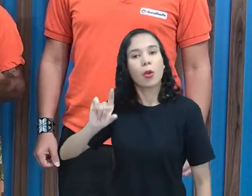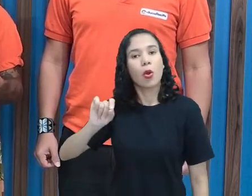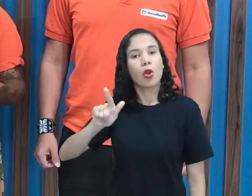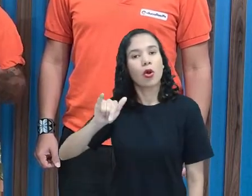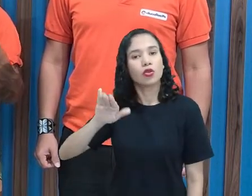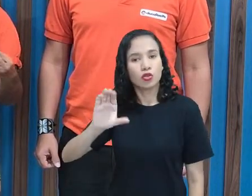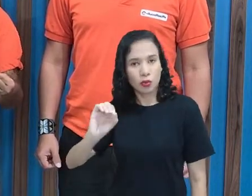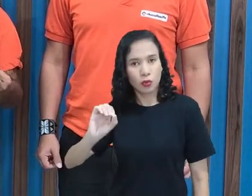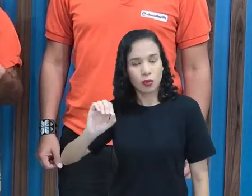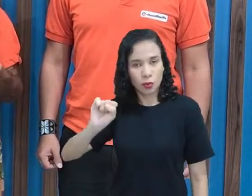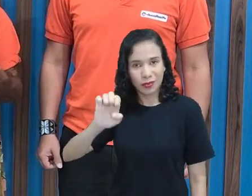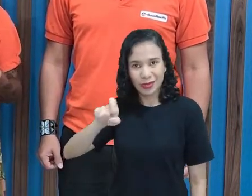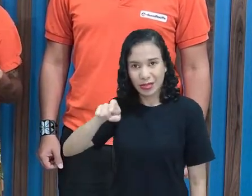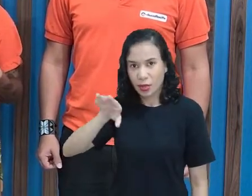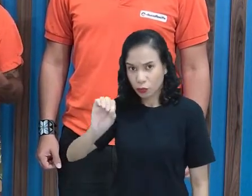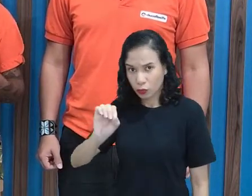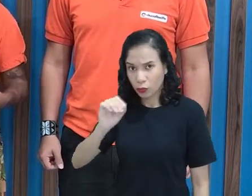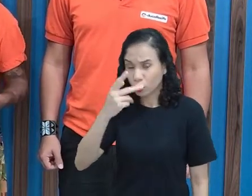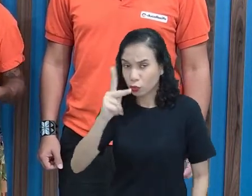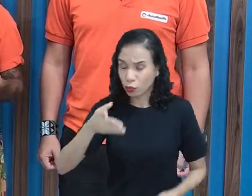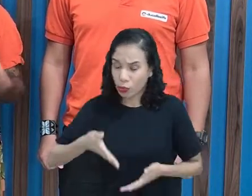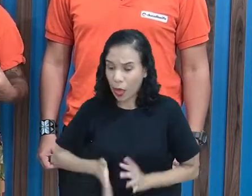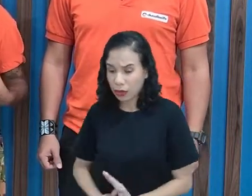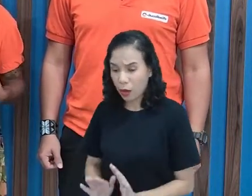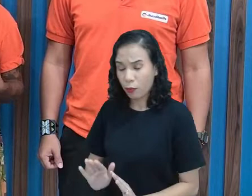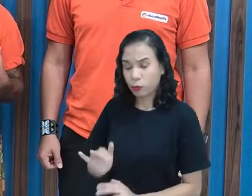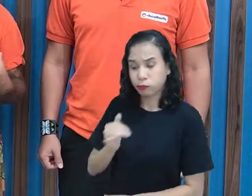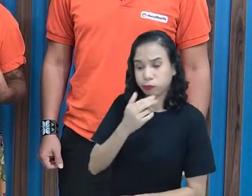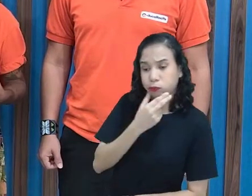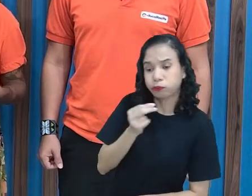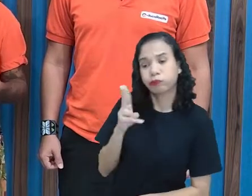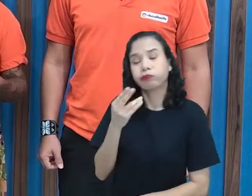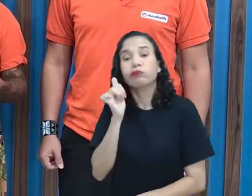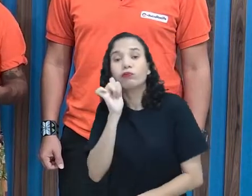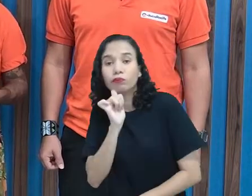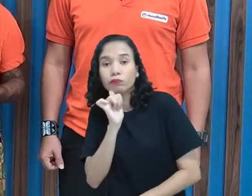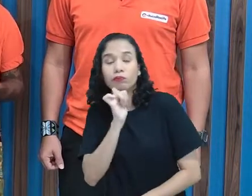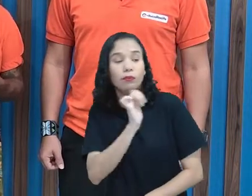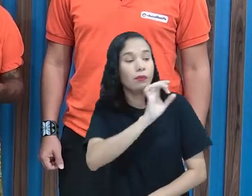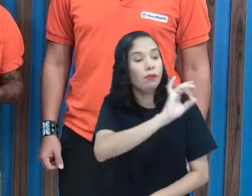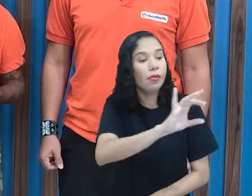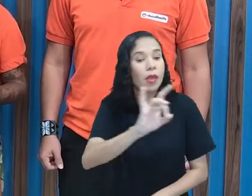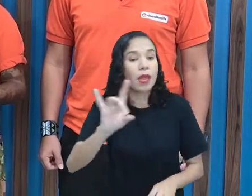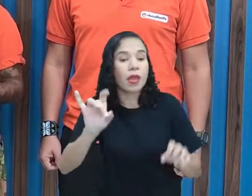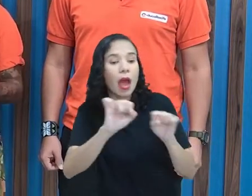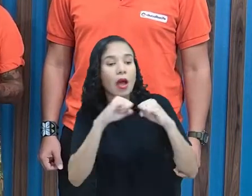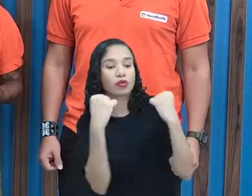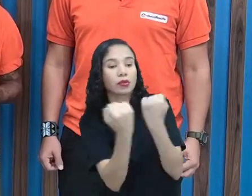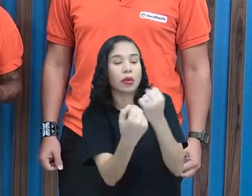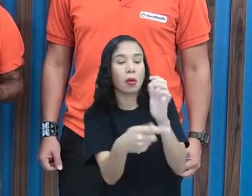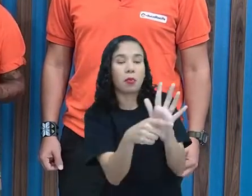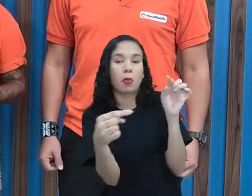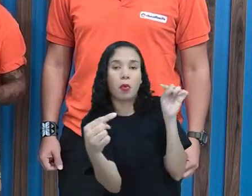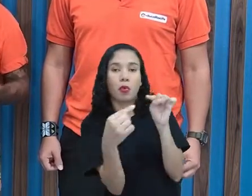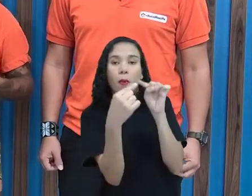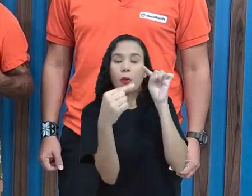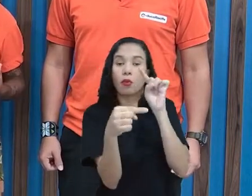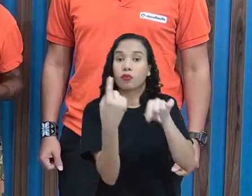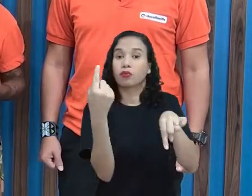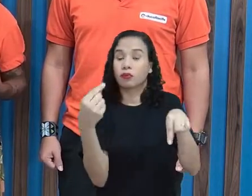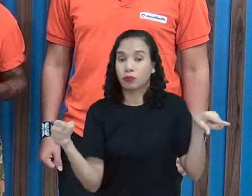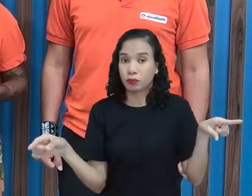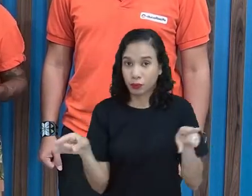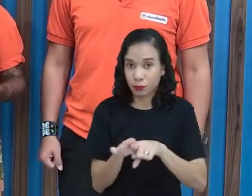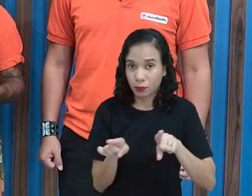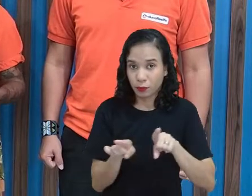de uma forma masculina ou feminina. E cada sociedade também vai tratar de um tema de uma determinada forma.